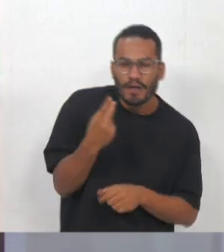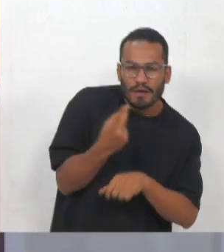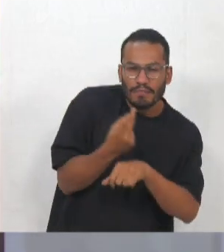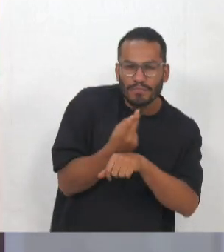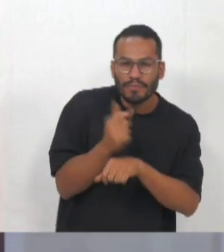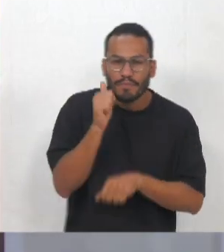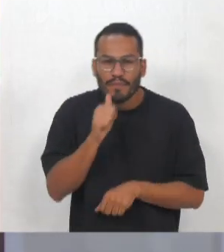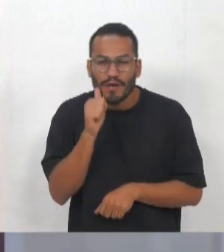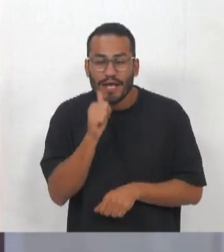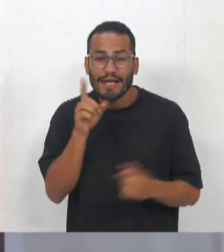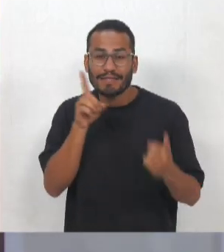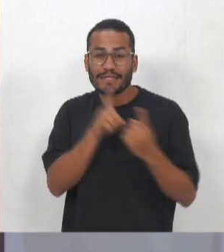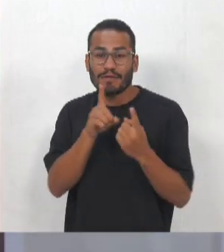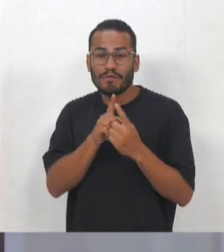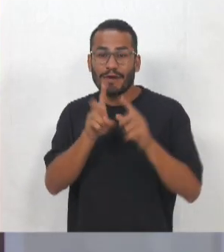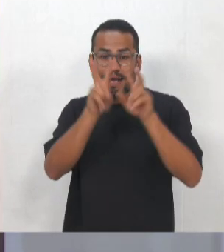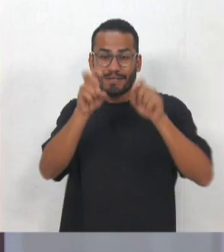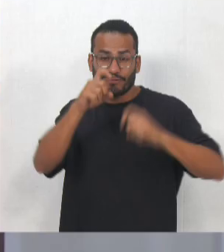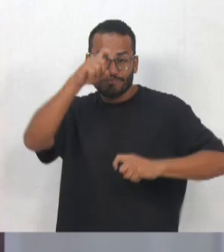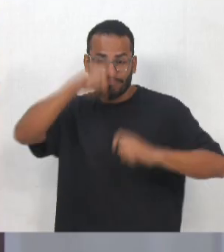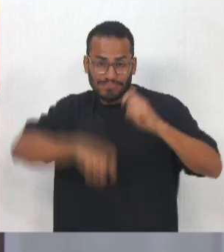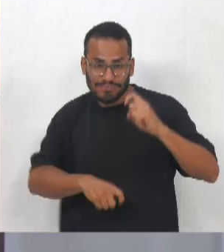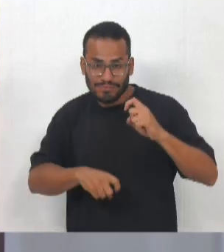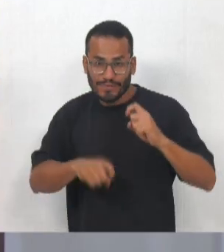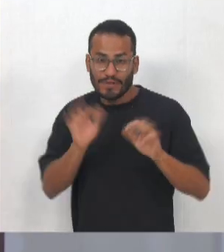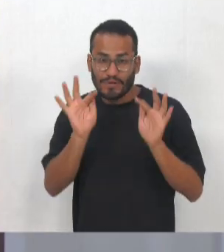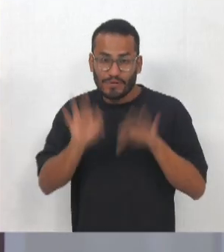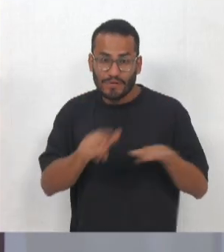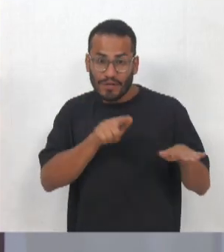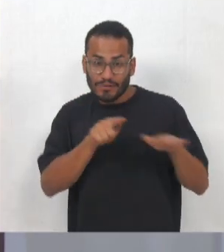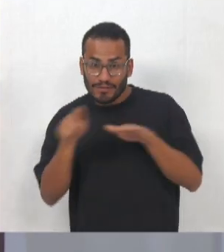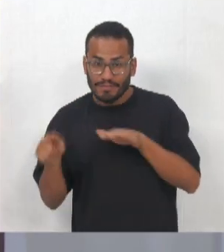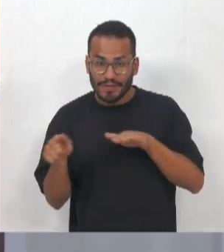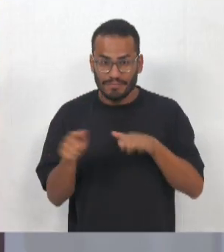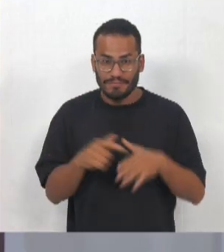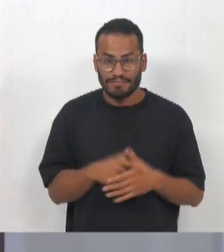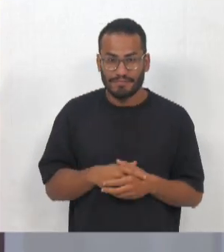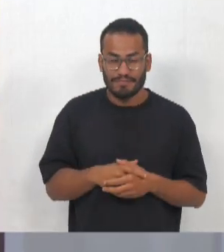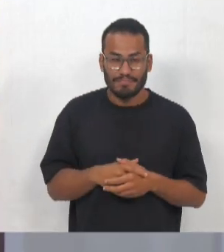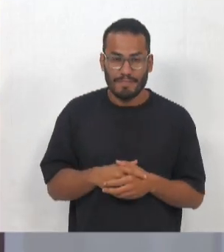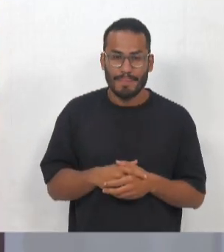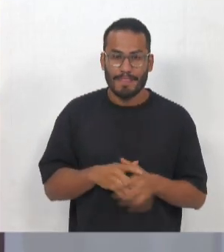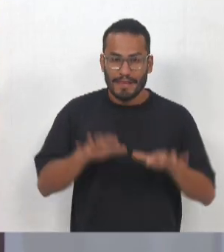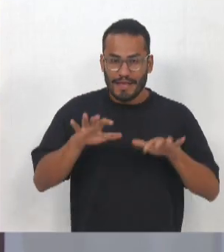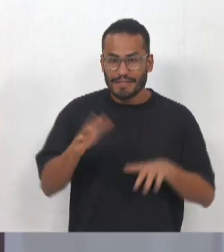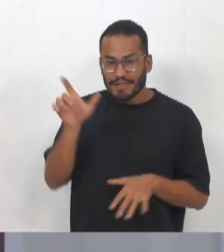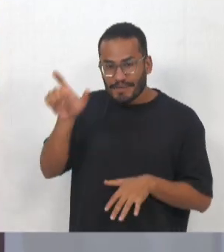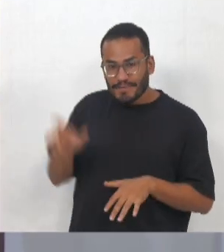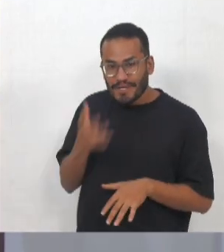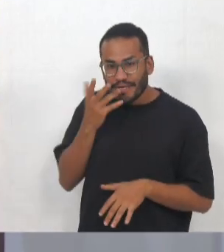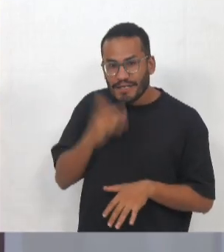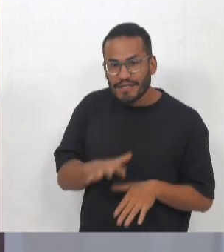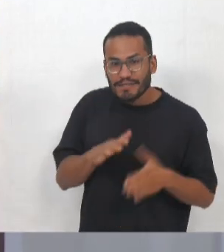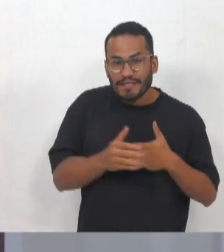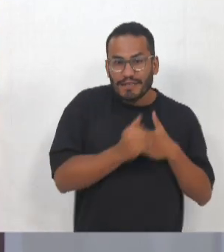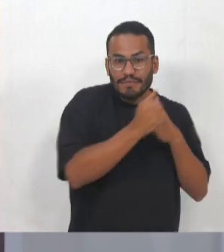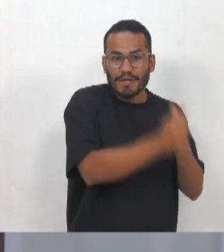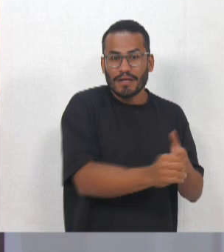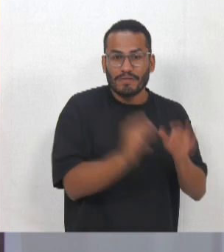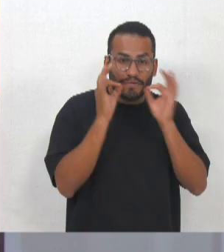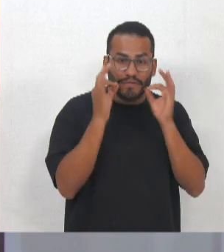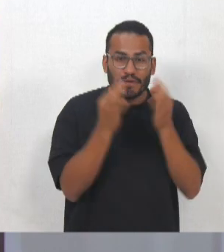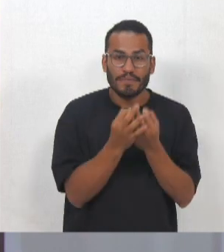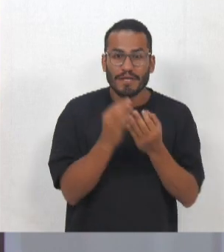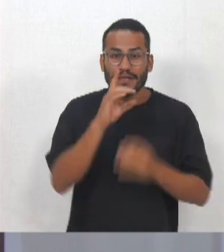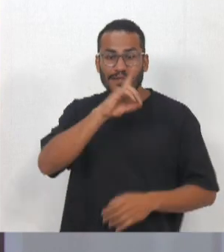um caso de estupro de vulnerável no fim de semana, e essa criança foi encaminhada com o familiar